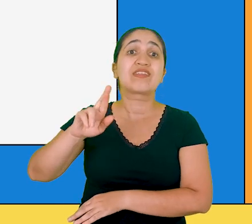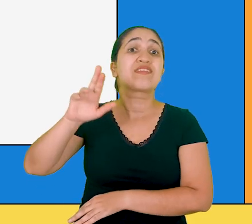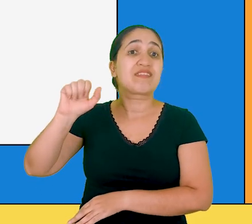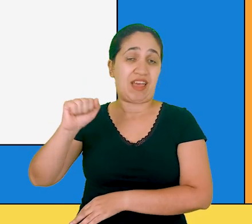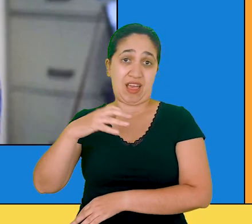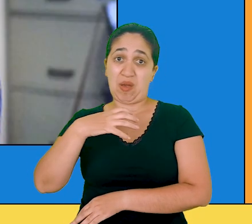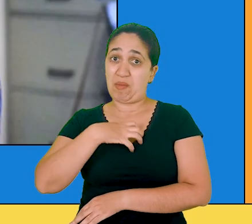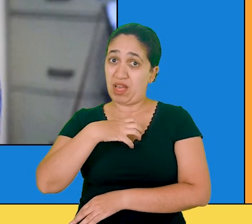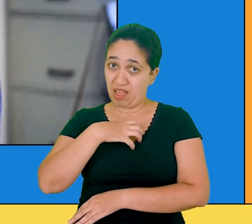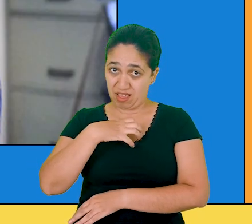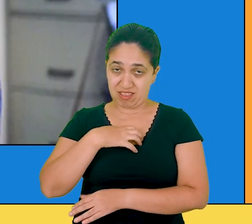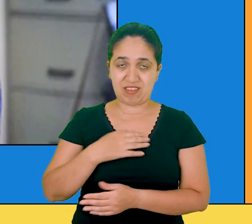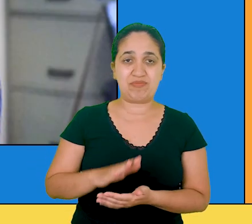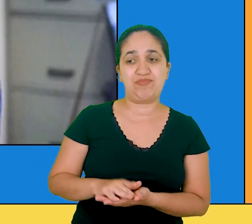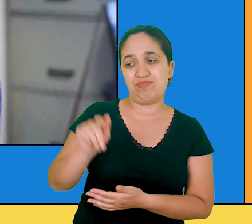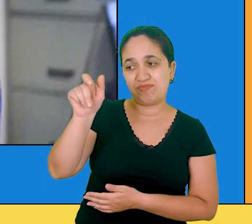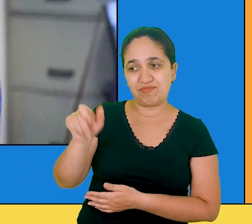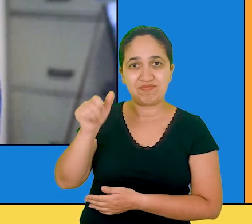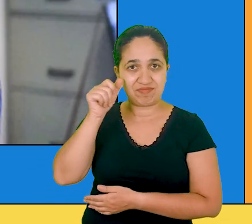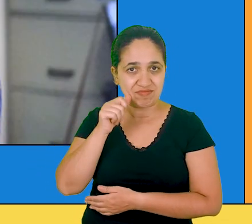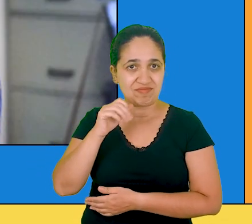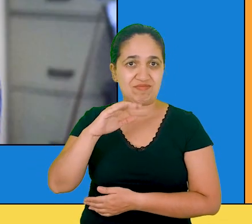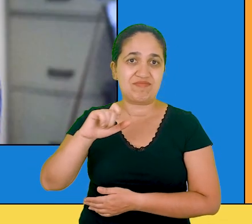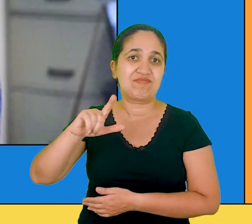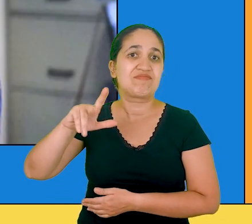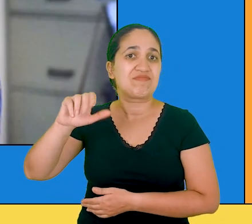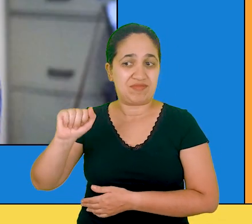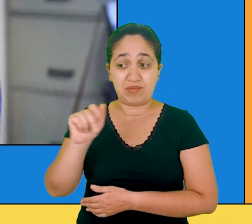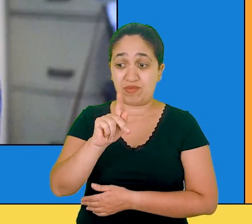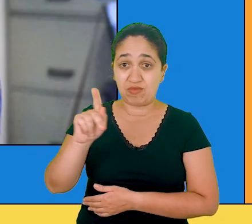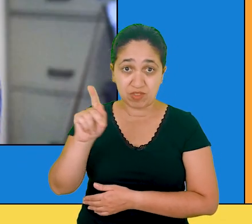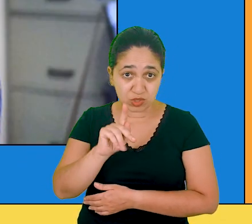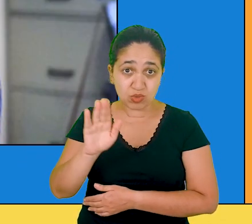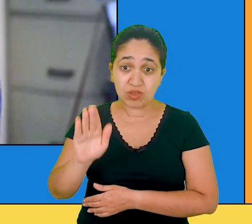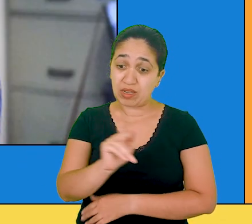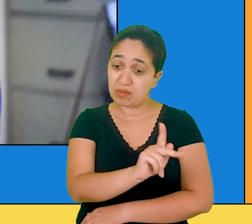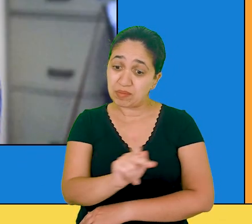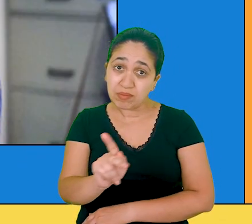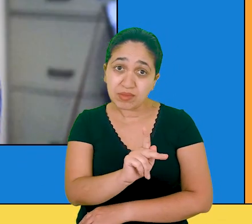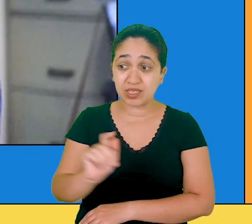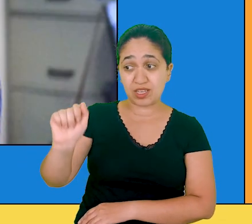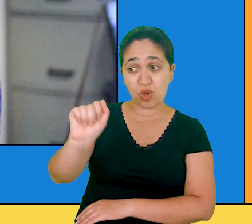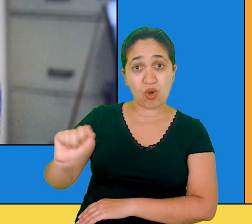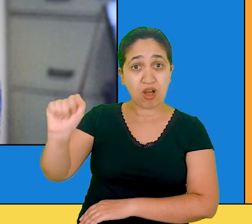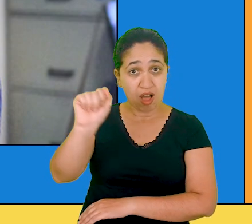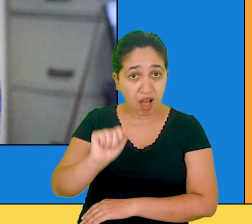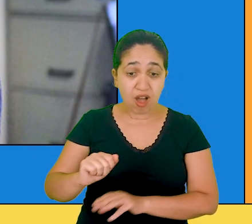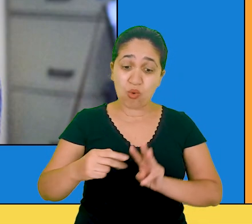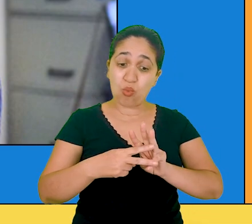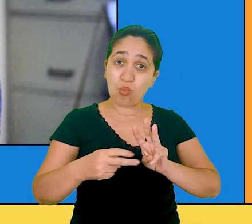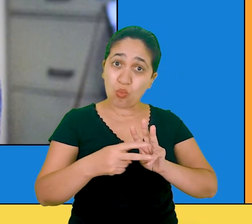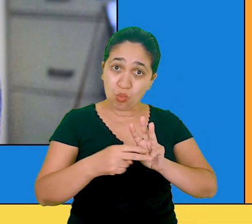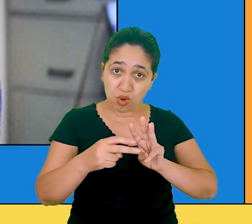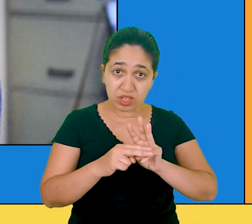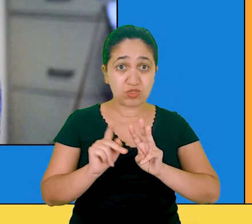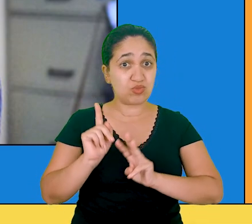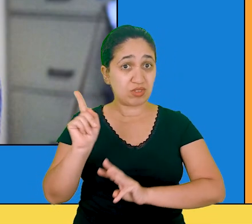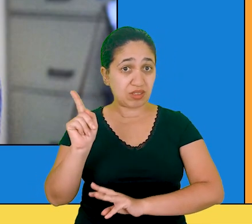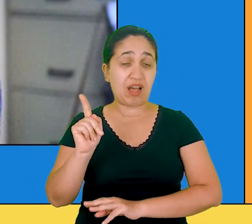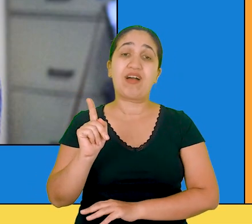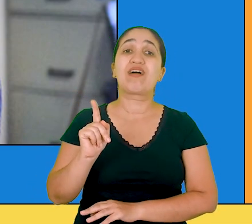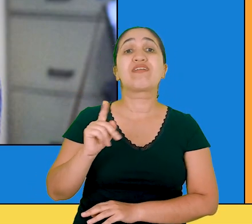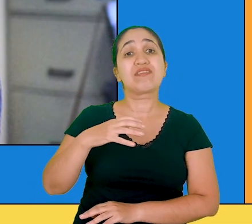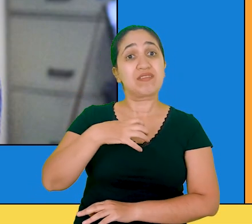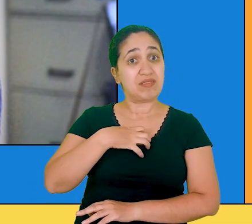Buerarema, na Bahia. A Célia Tupinambá foi professora e presidente da Associação dos Índios Tupinambá da Serra do